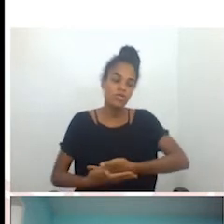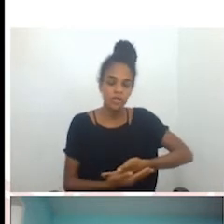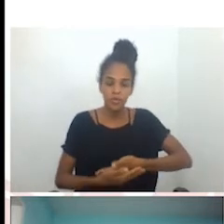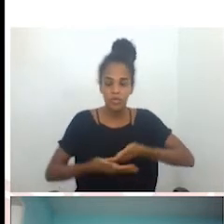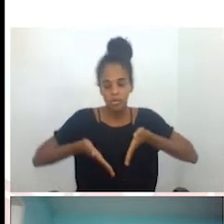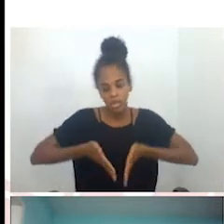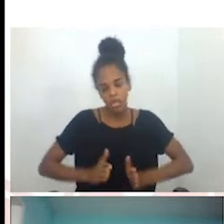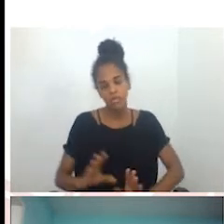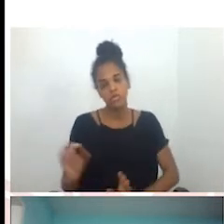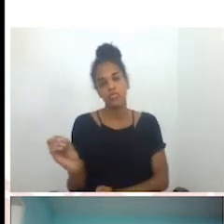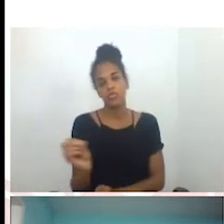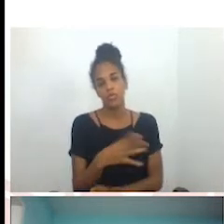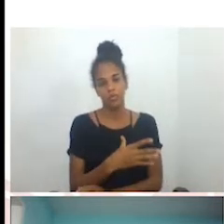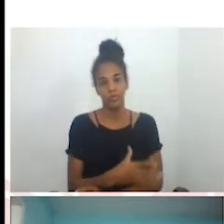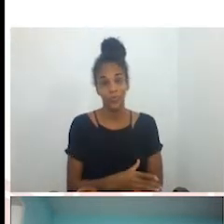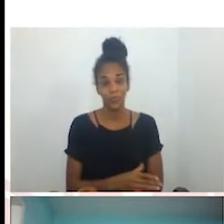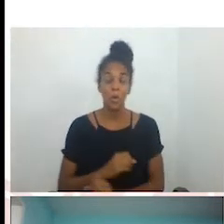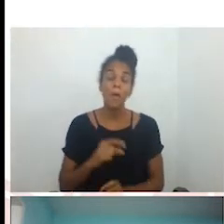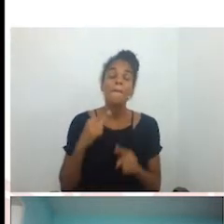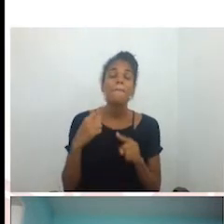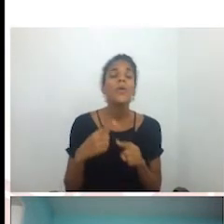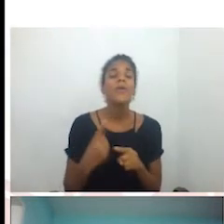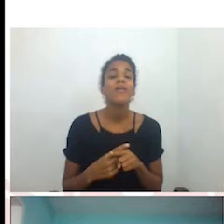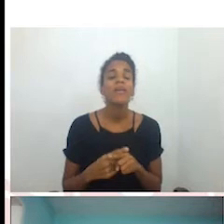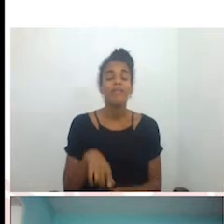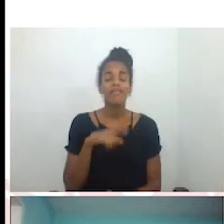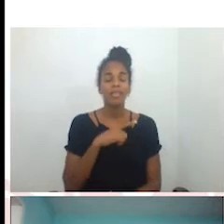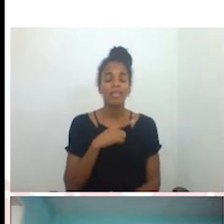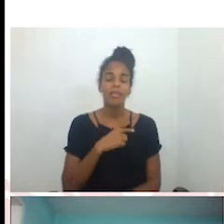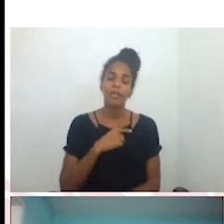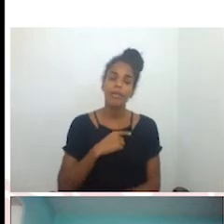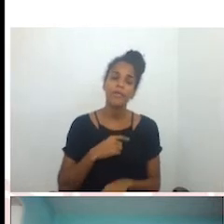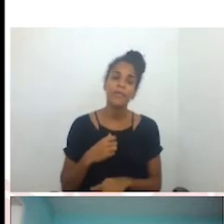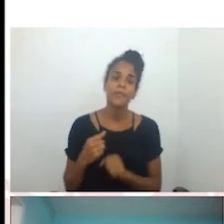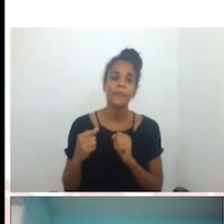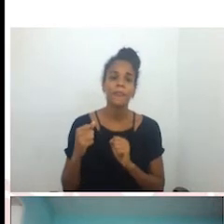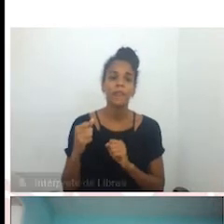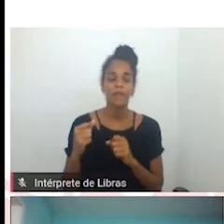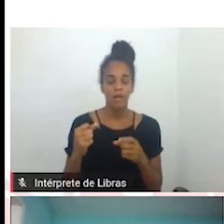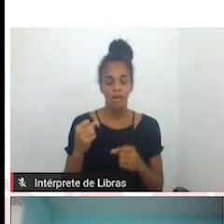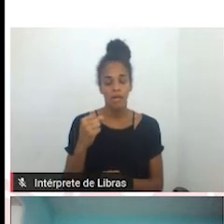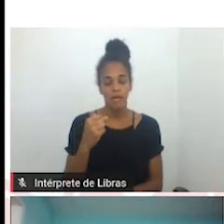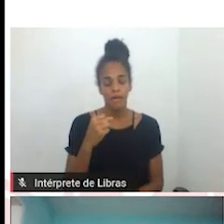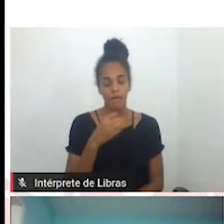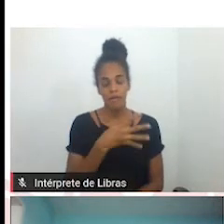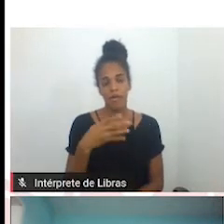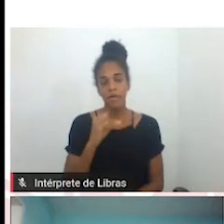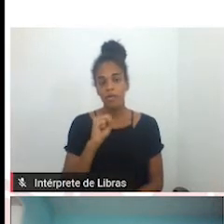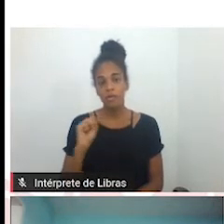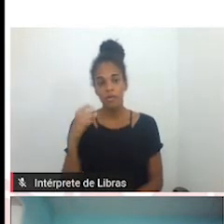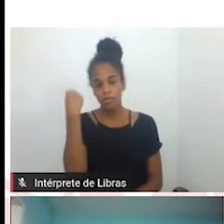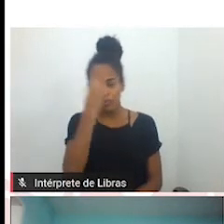eles evoluem nas primeiras 48 horas com Sarag. Ou seja, apesar deles estar aparentemente